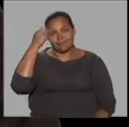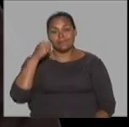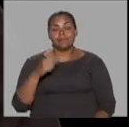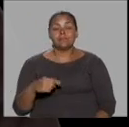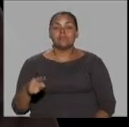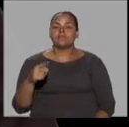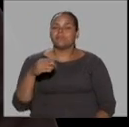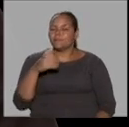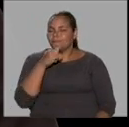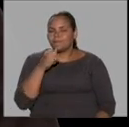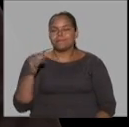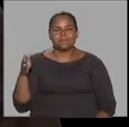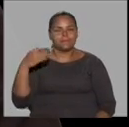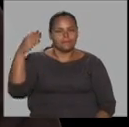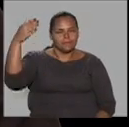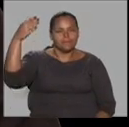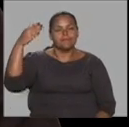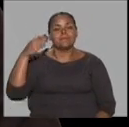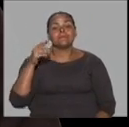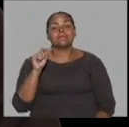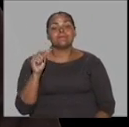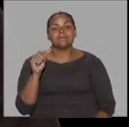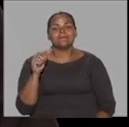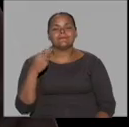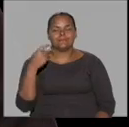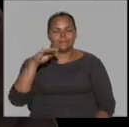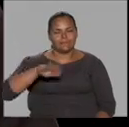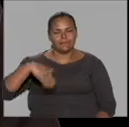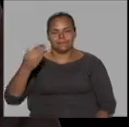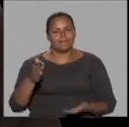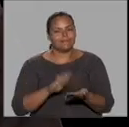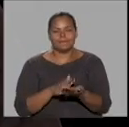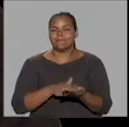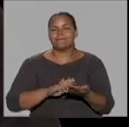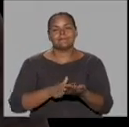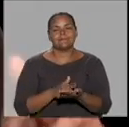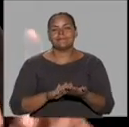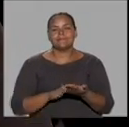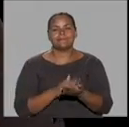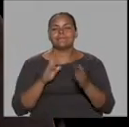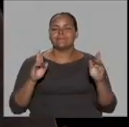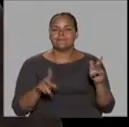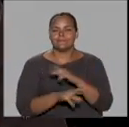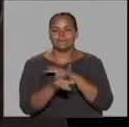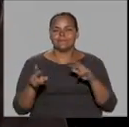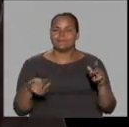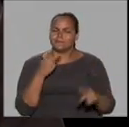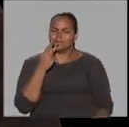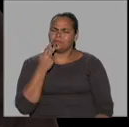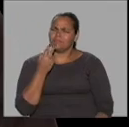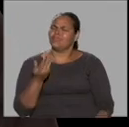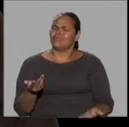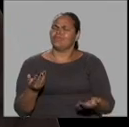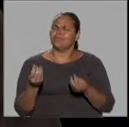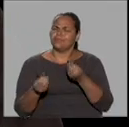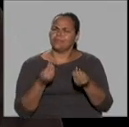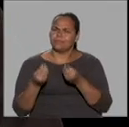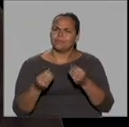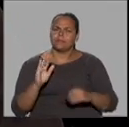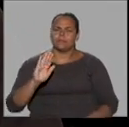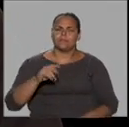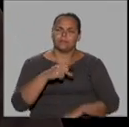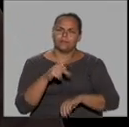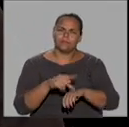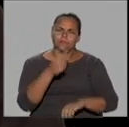e levantando uma bandeira fora do samba, né, assim, levantando uma bandeira diferente, que eles falaram assim, poxa, isso aí veio